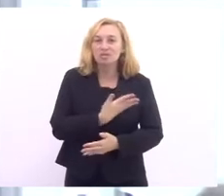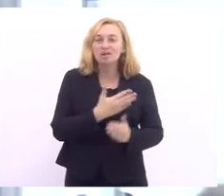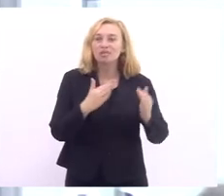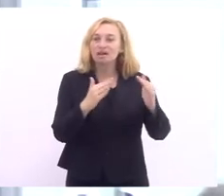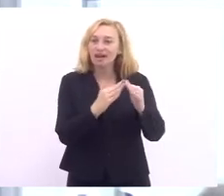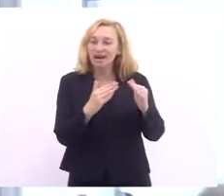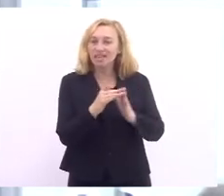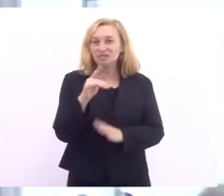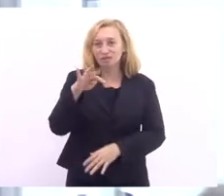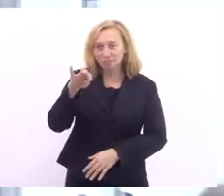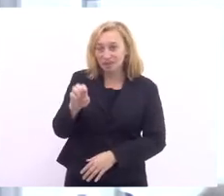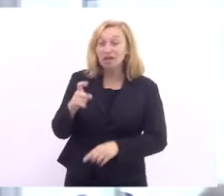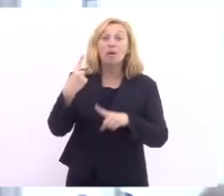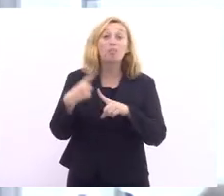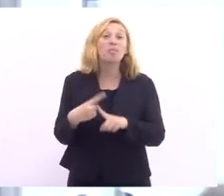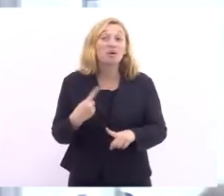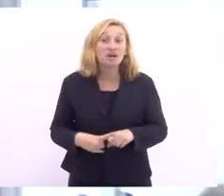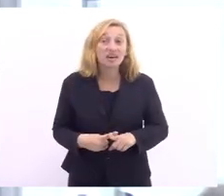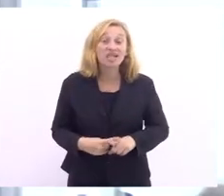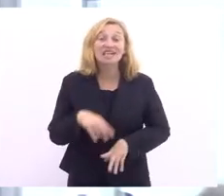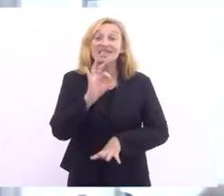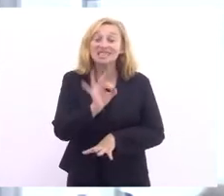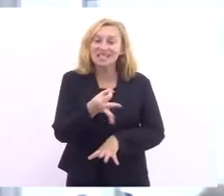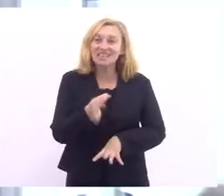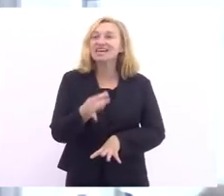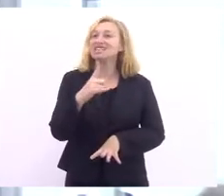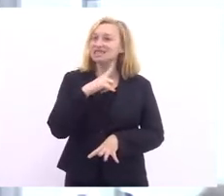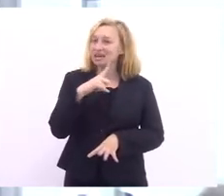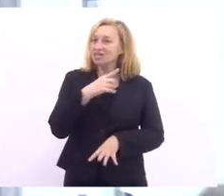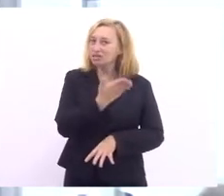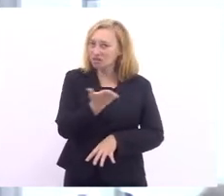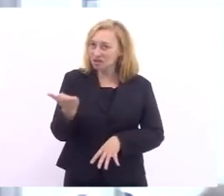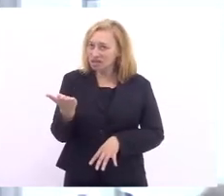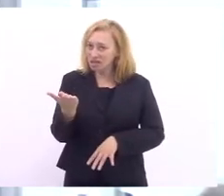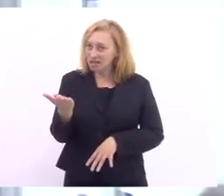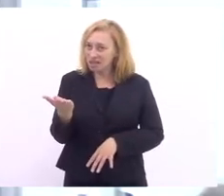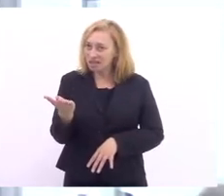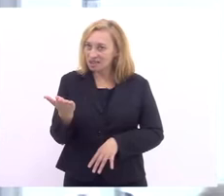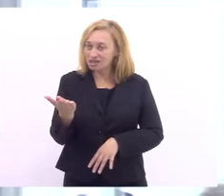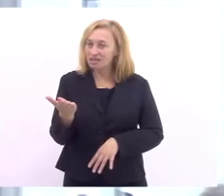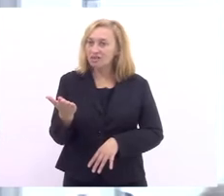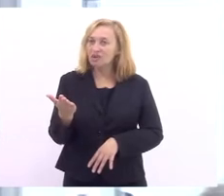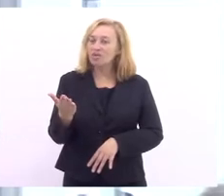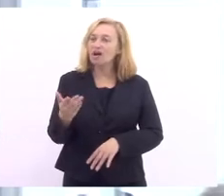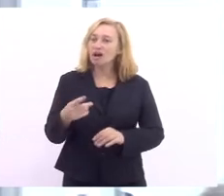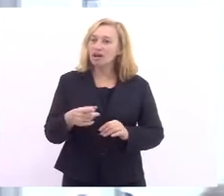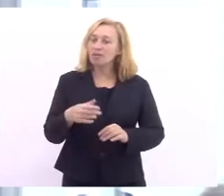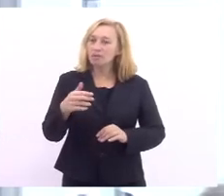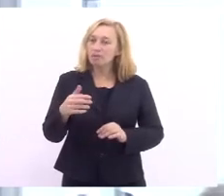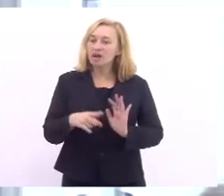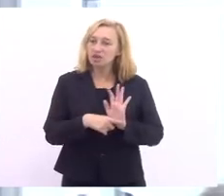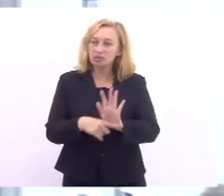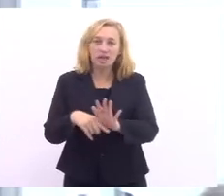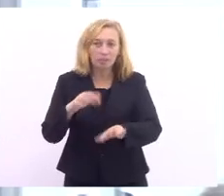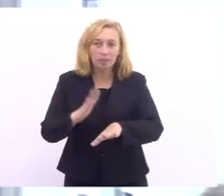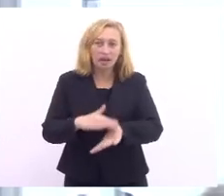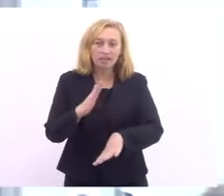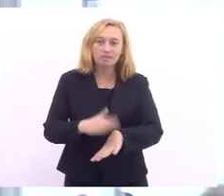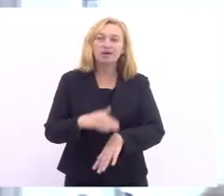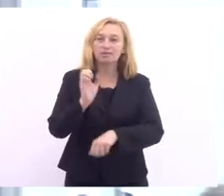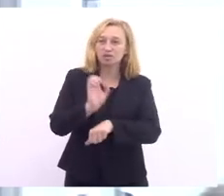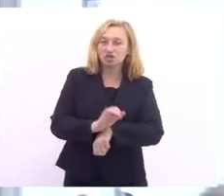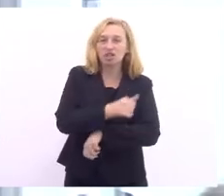casa Fluminense porque eu tenho certeza que vocês ainda vão fazer muito pelo Estado Rio de Janeiro pela questão